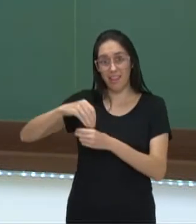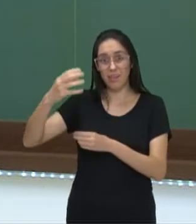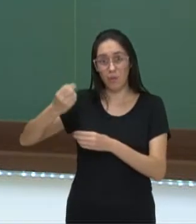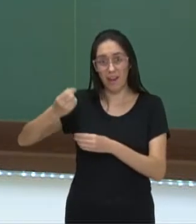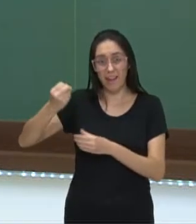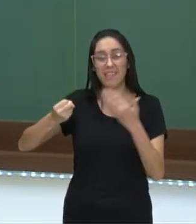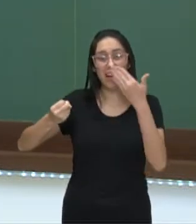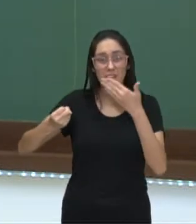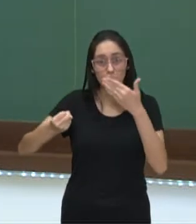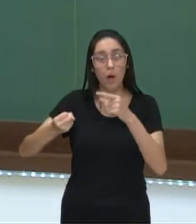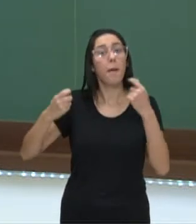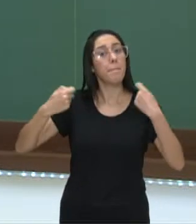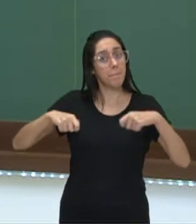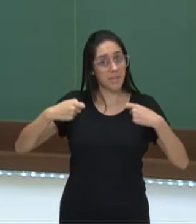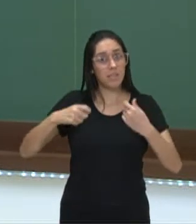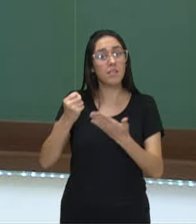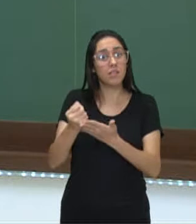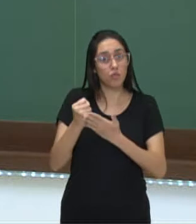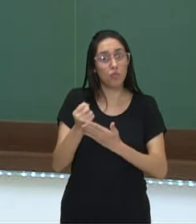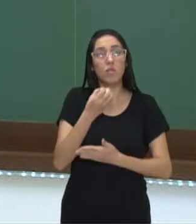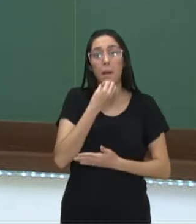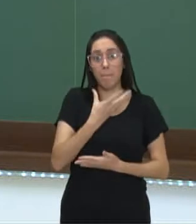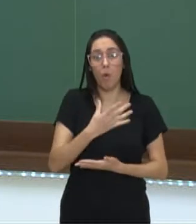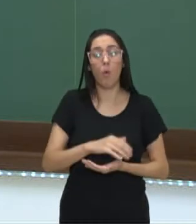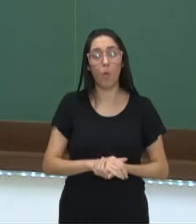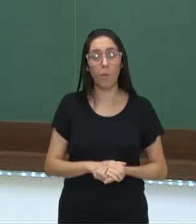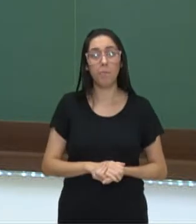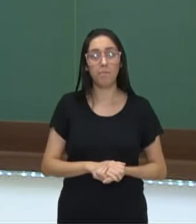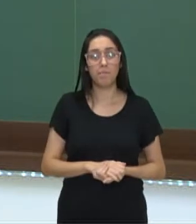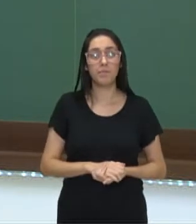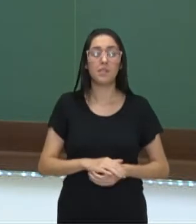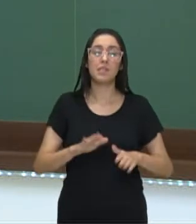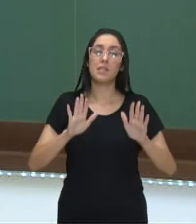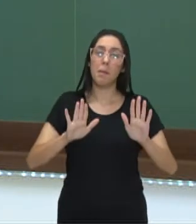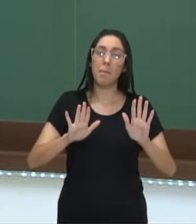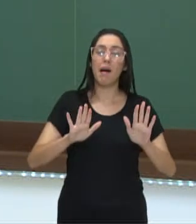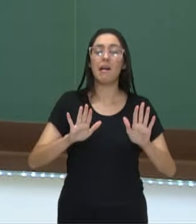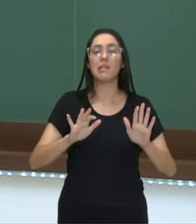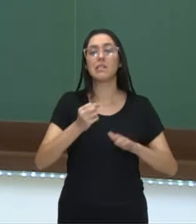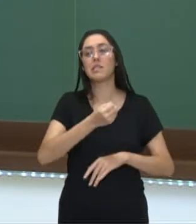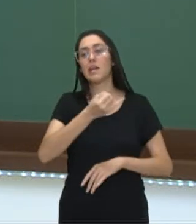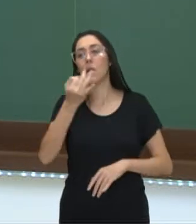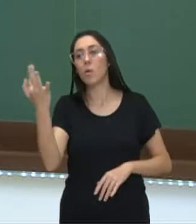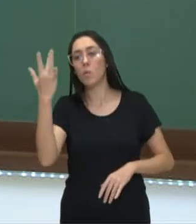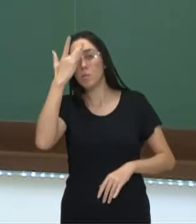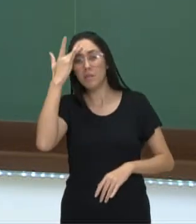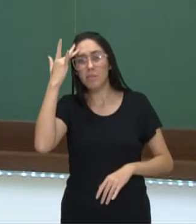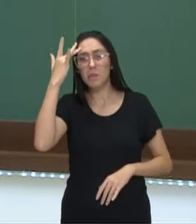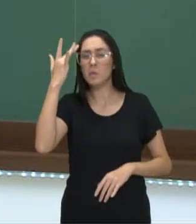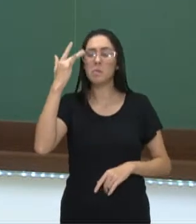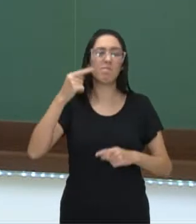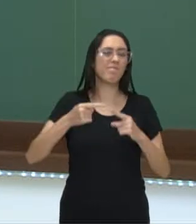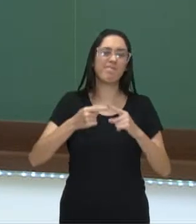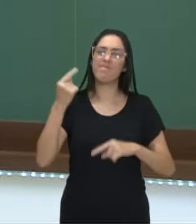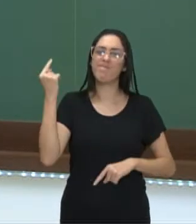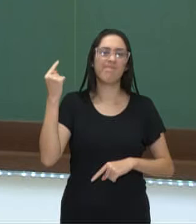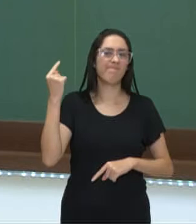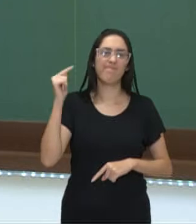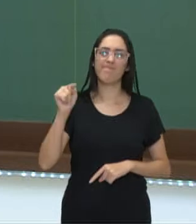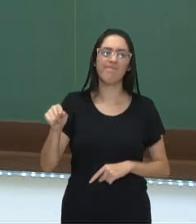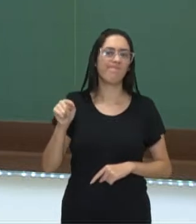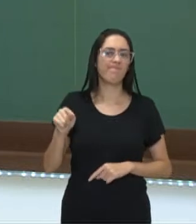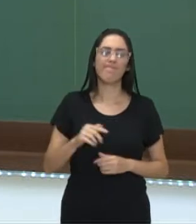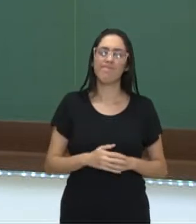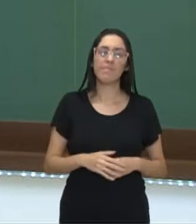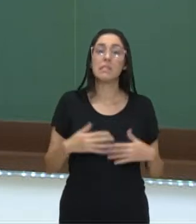a gente precisa dela. Mas tem corpos que têm intolerância a esse açúcar.